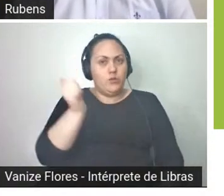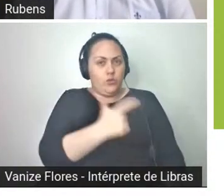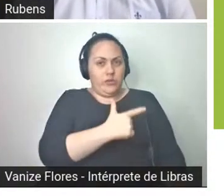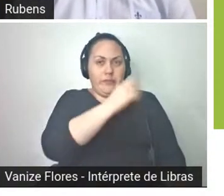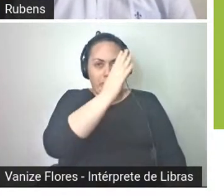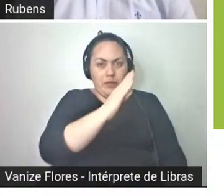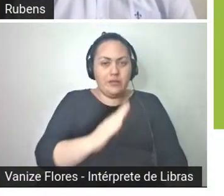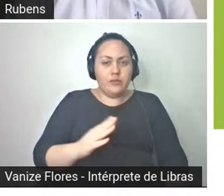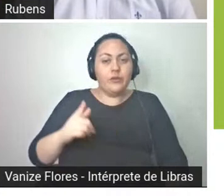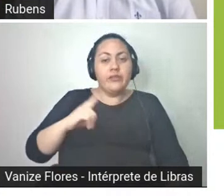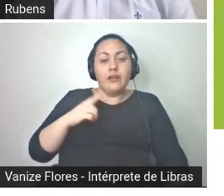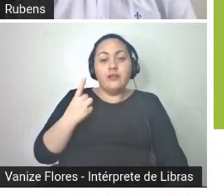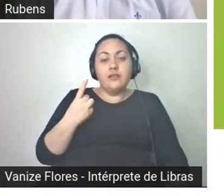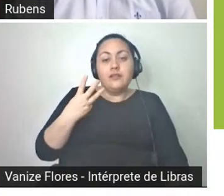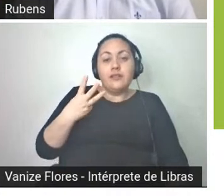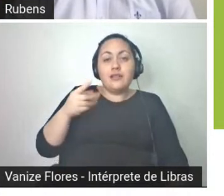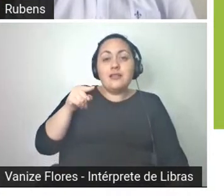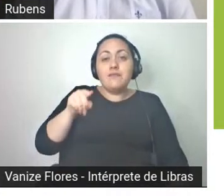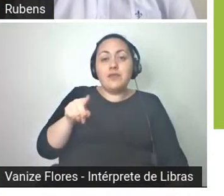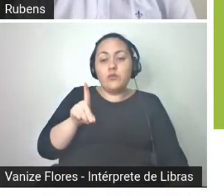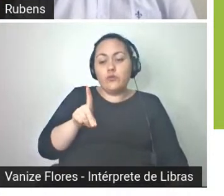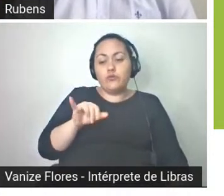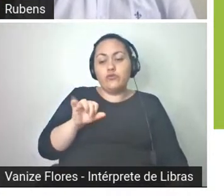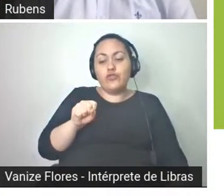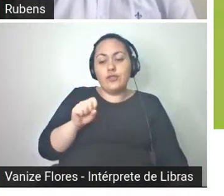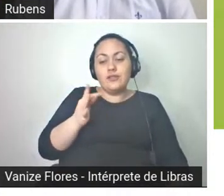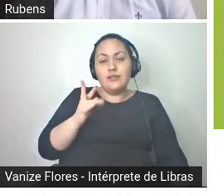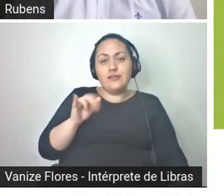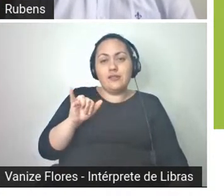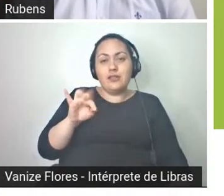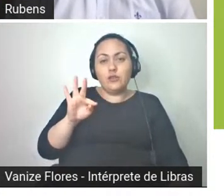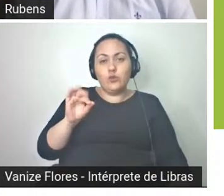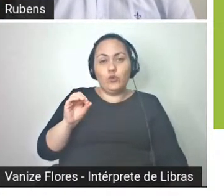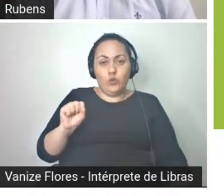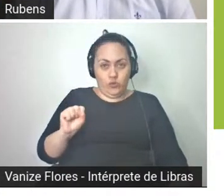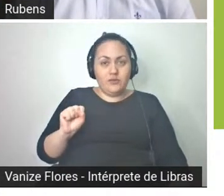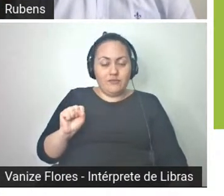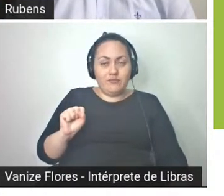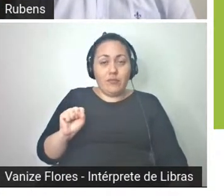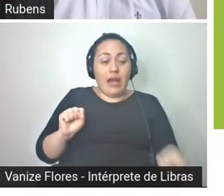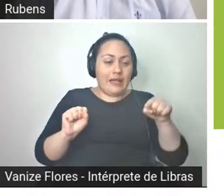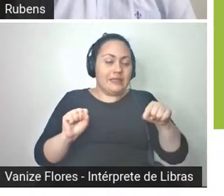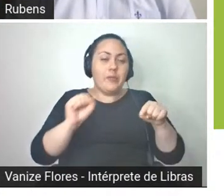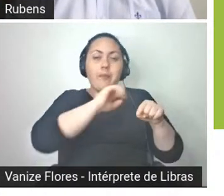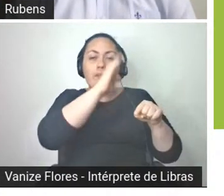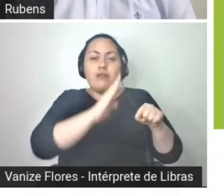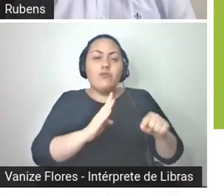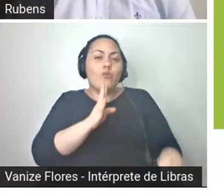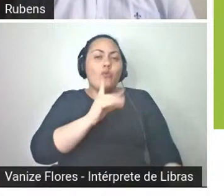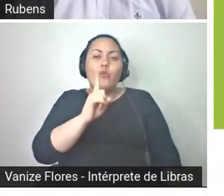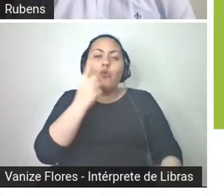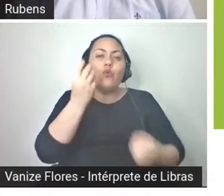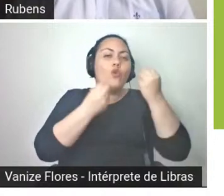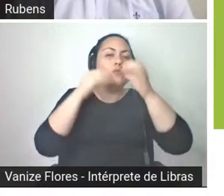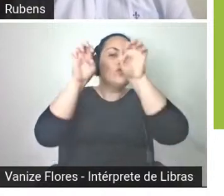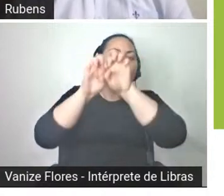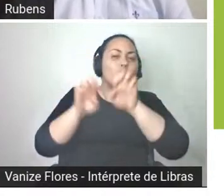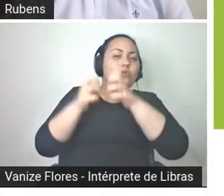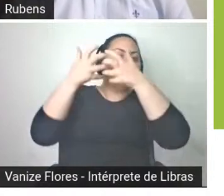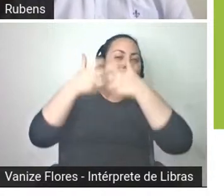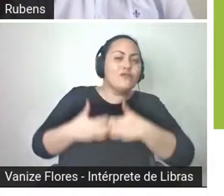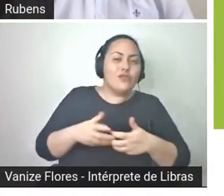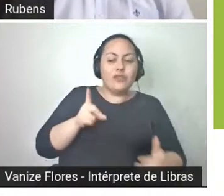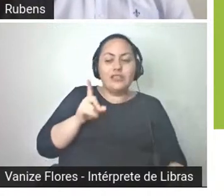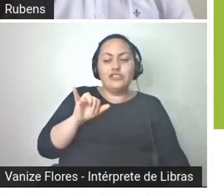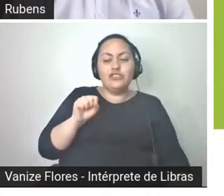e 13 mil distritos. Nós no Brasil não conhecemos muito a estrutura do distrito, professor